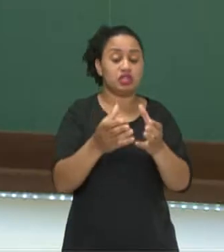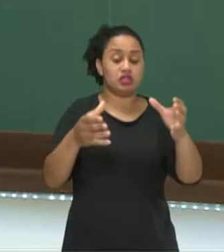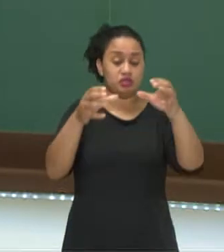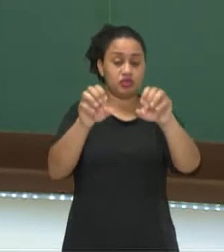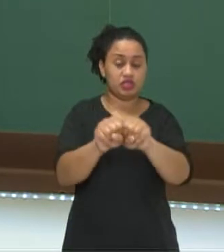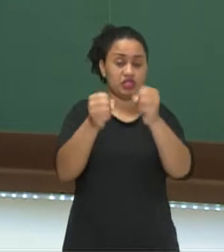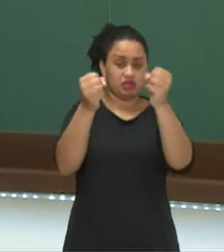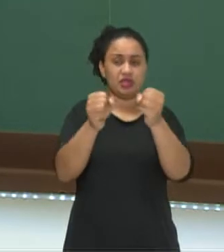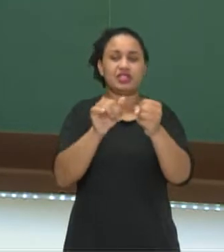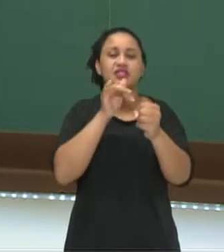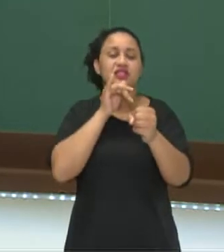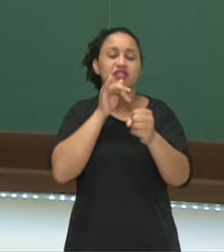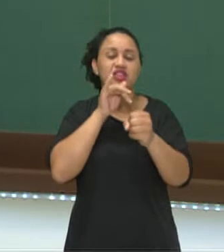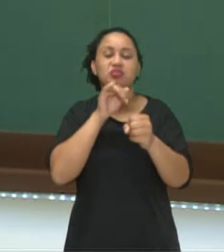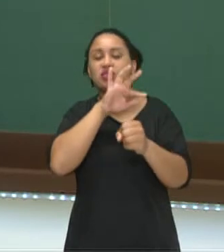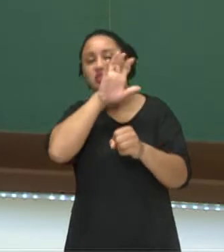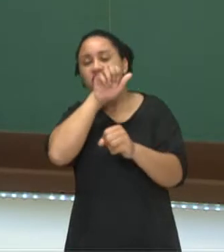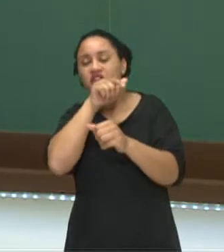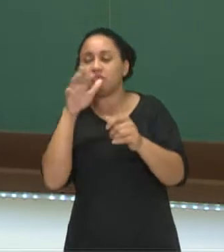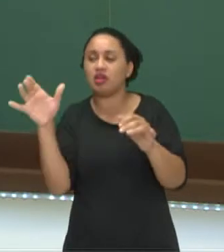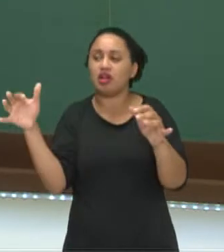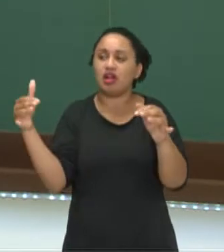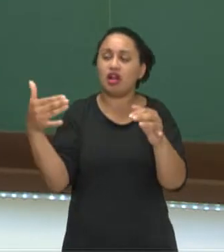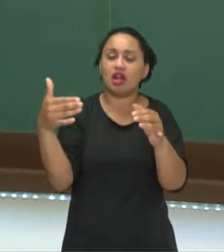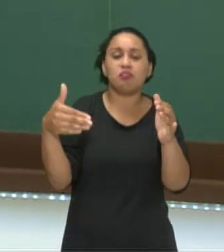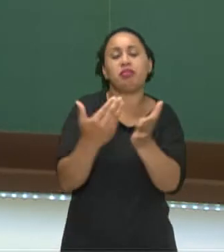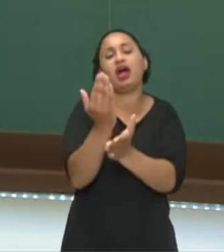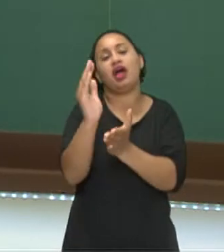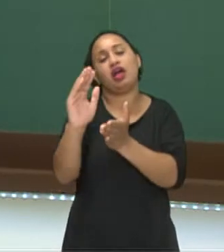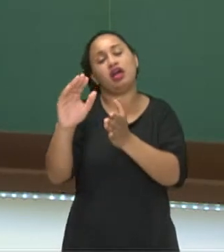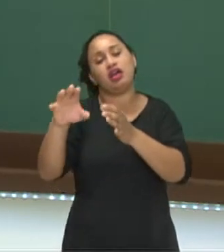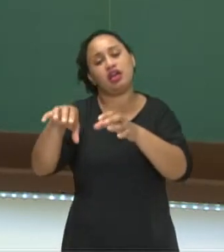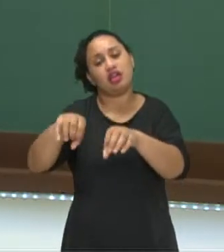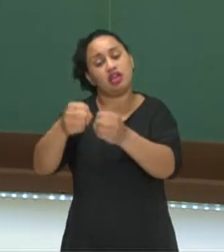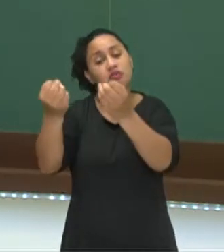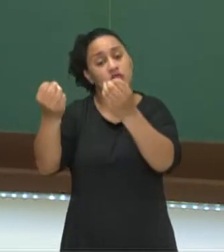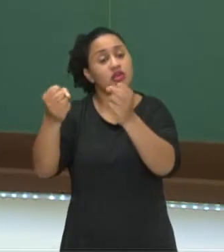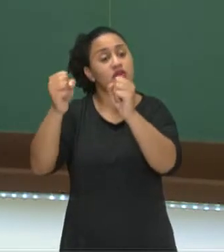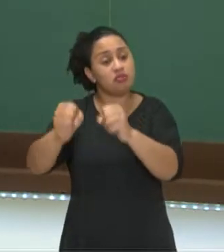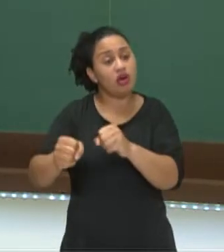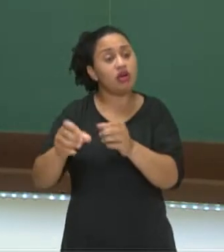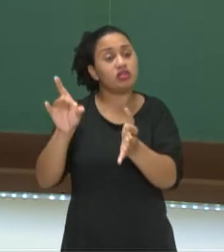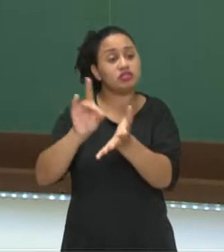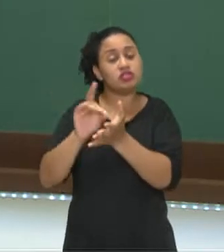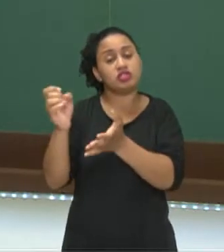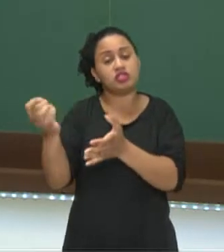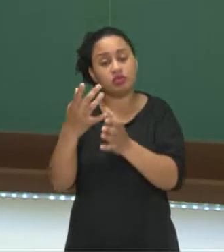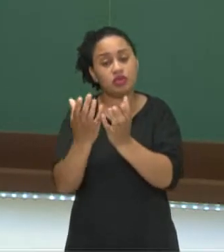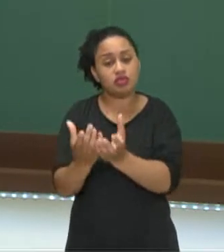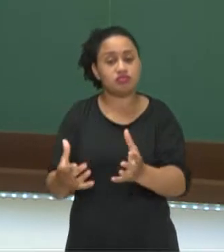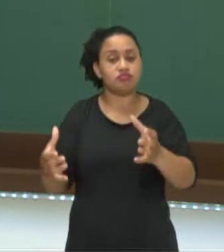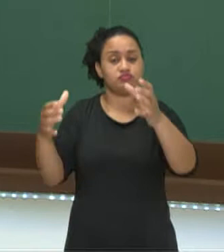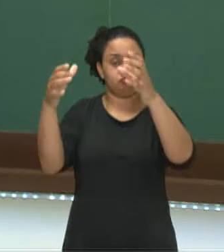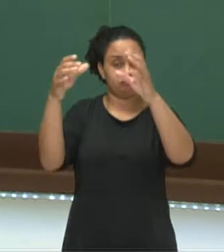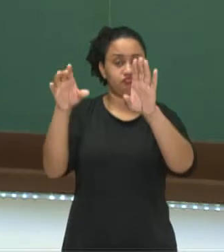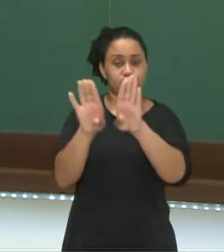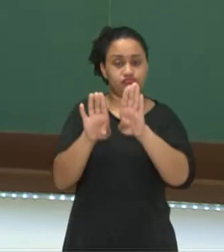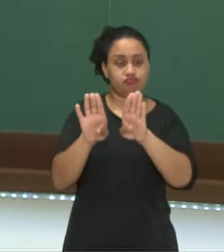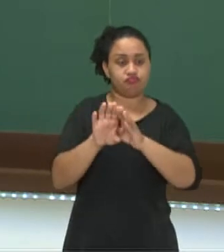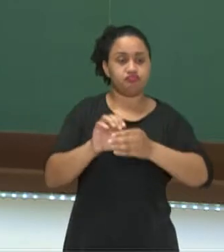quando um animal vai se alimentar, algum animal esbarrou e ela quebrou, ela pode dar origem a uma nova esponja, tá?